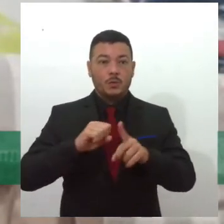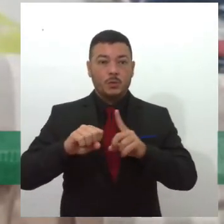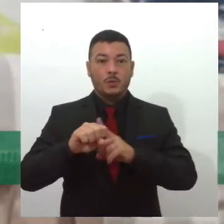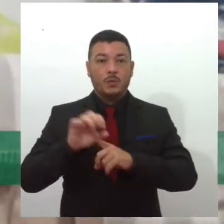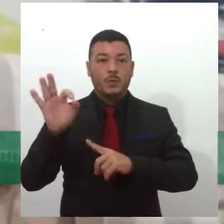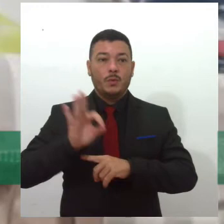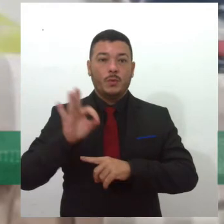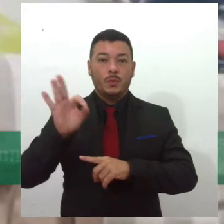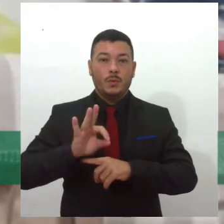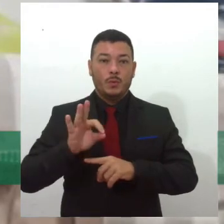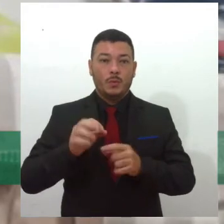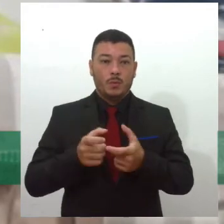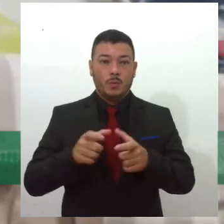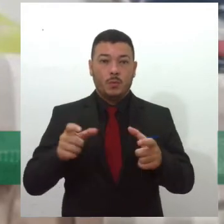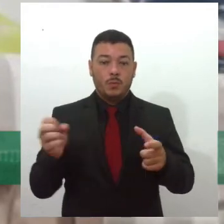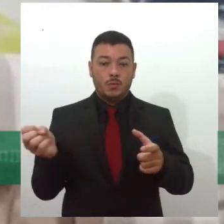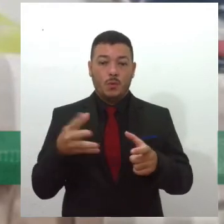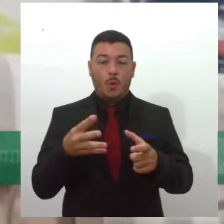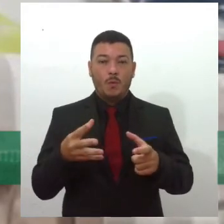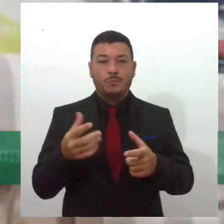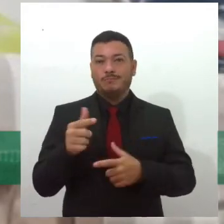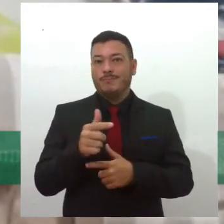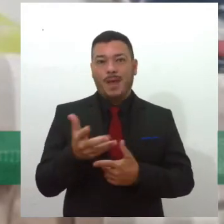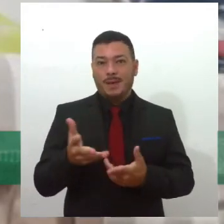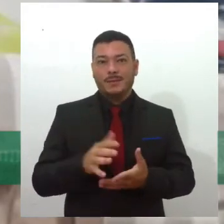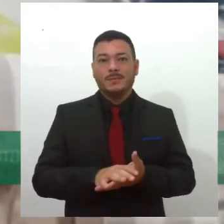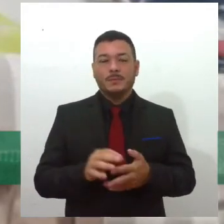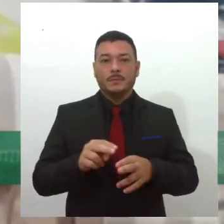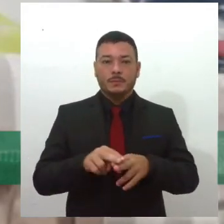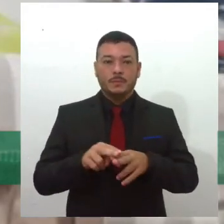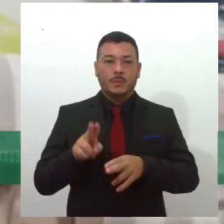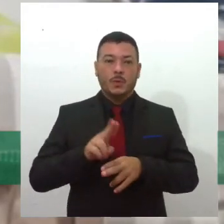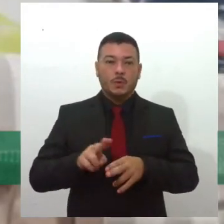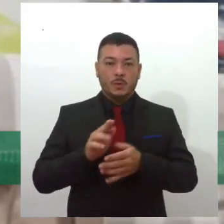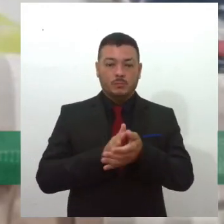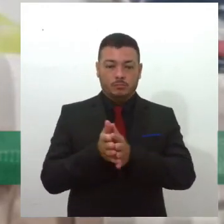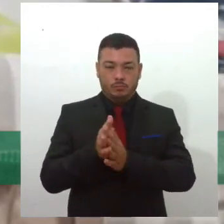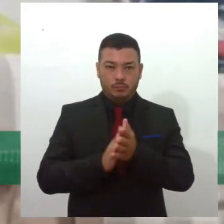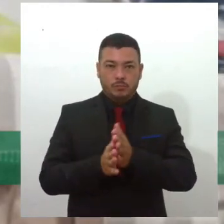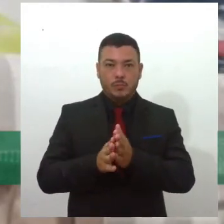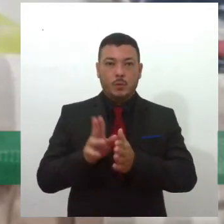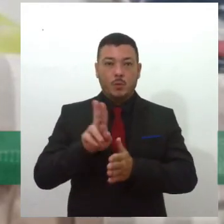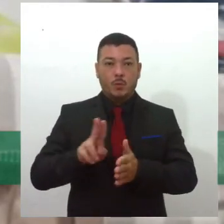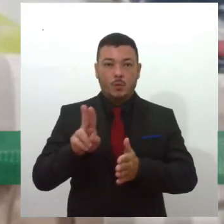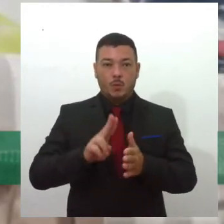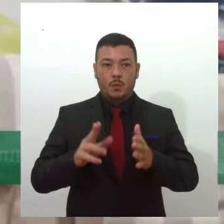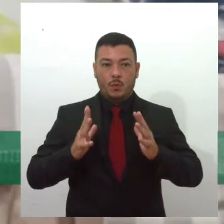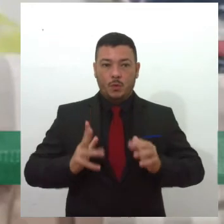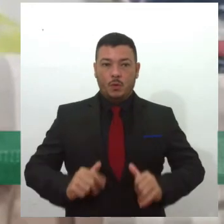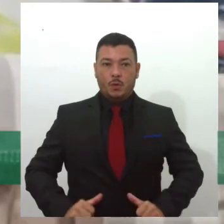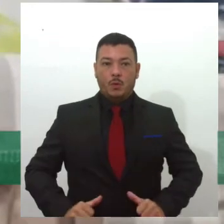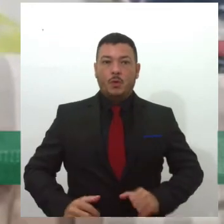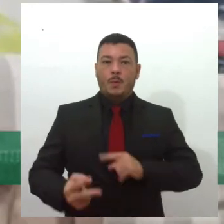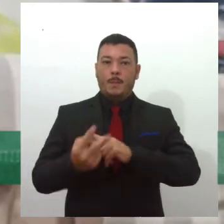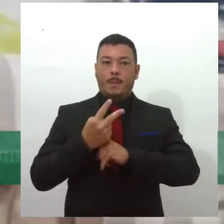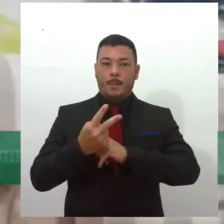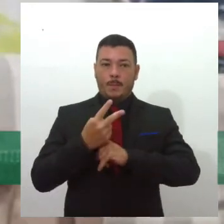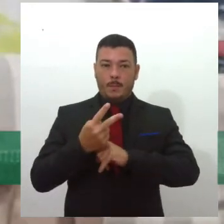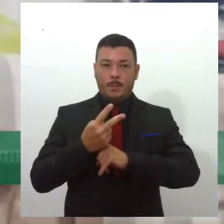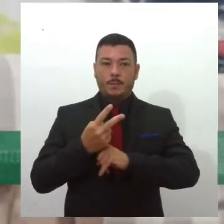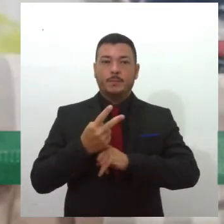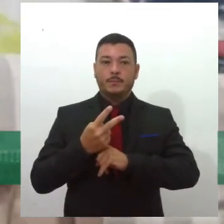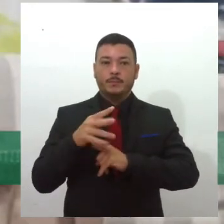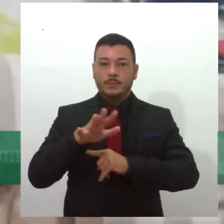chance de surgir uma nova variante. Então, utilizar a máscara, a higiene e o distanciamento social é uma medida de proteção pessoal e